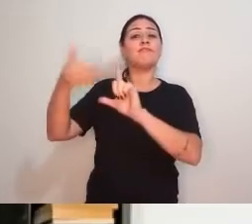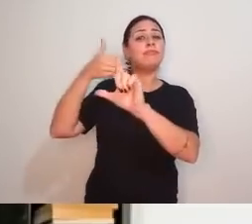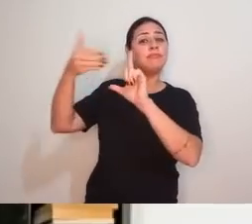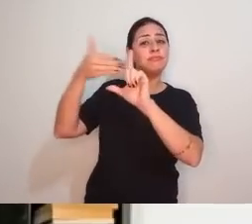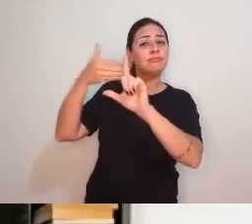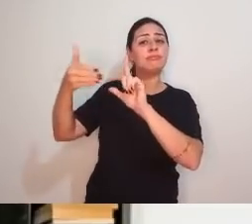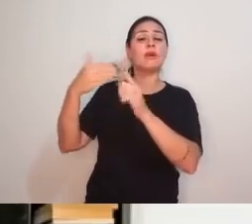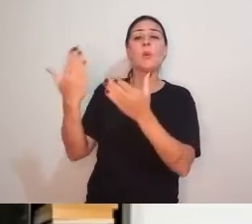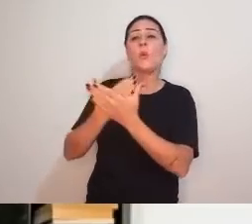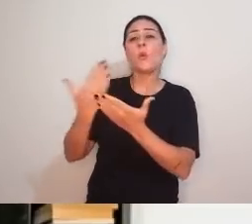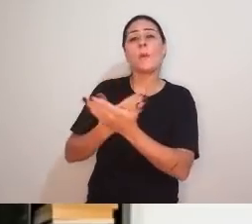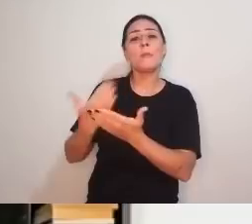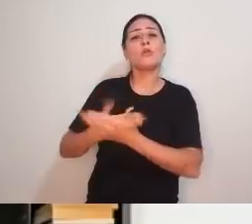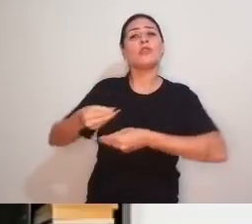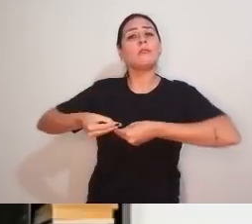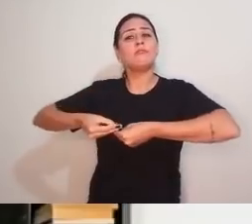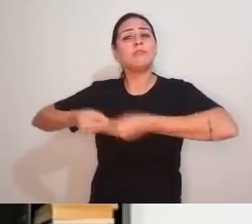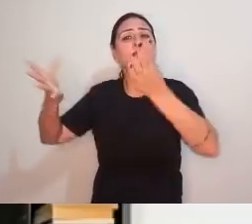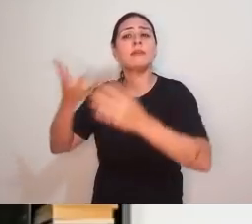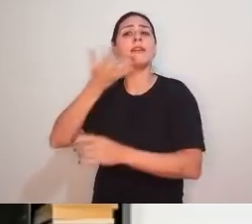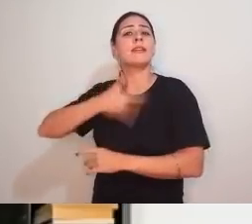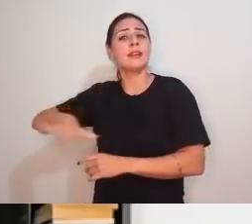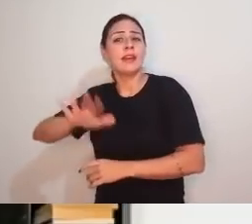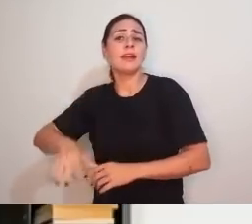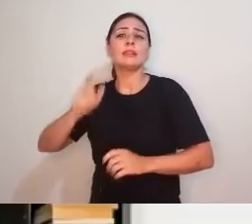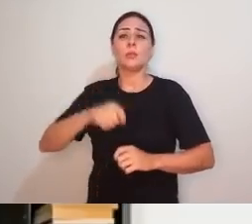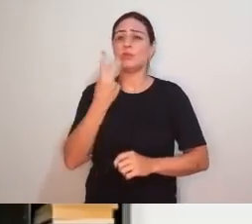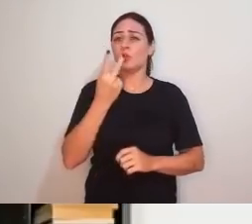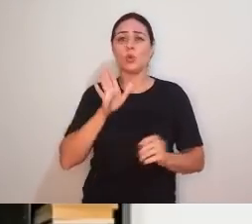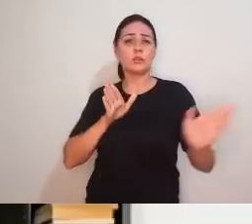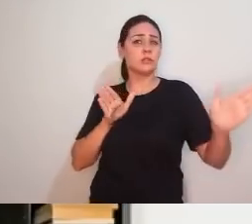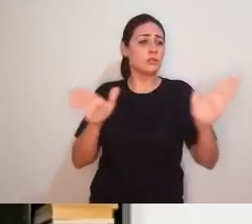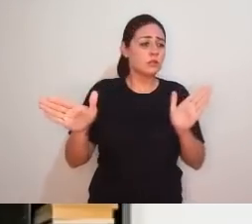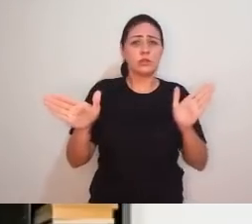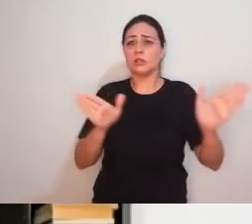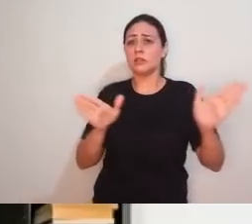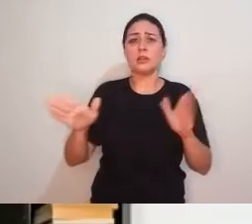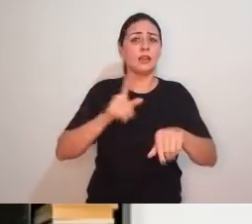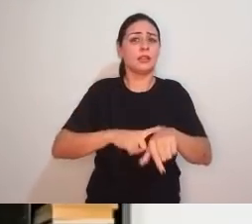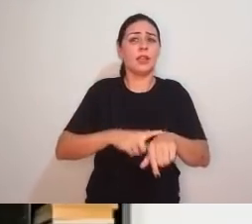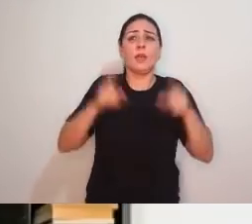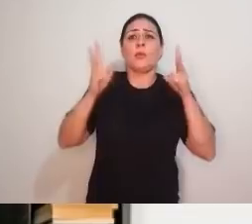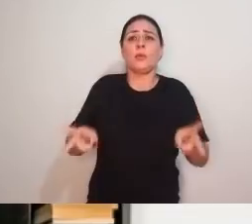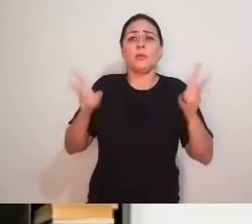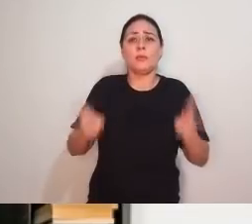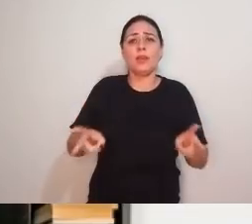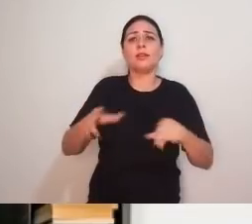para as crianças, e o professor usando essa ferramenta como nós estamos utilizando aqui agora para conversarmos.